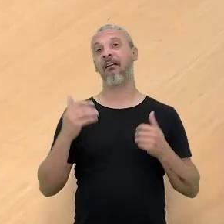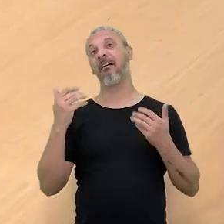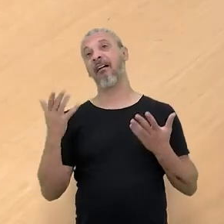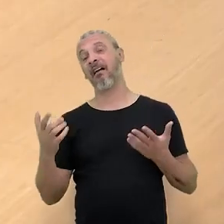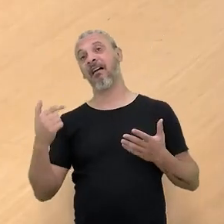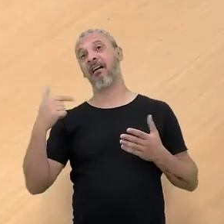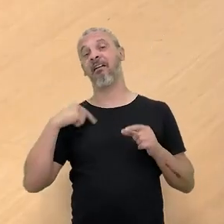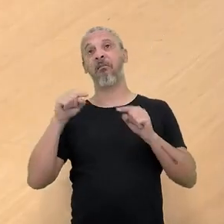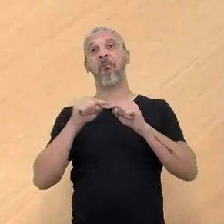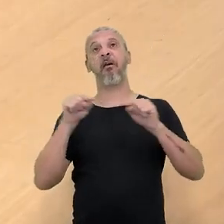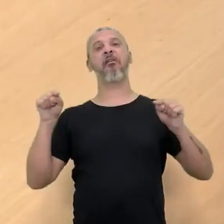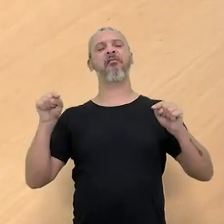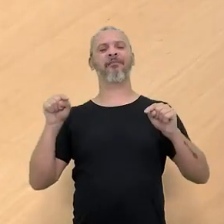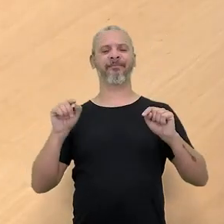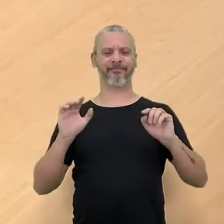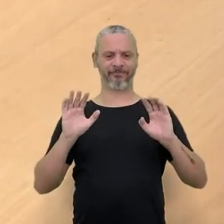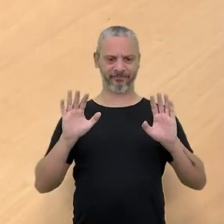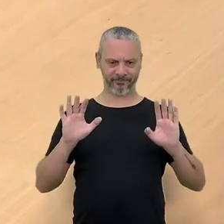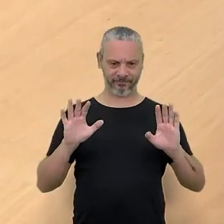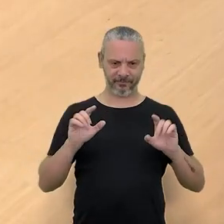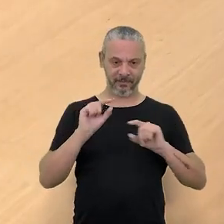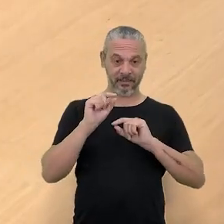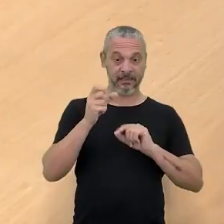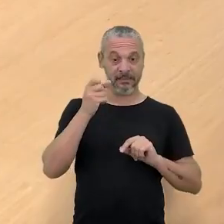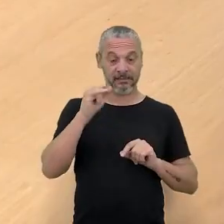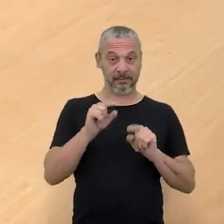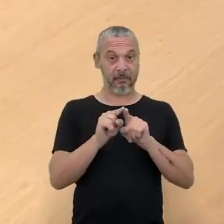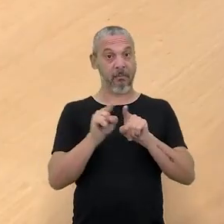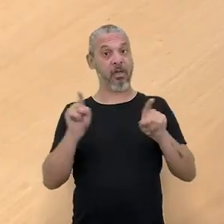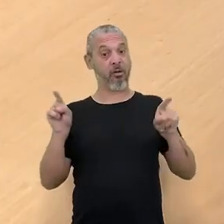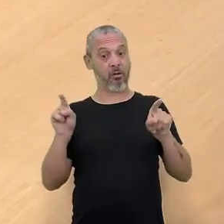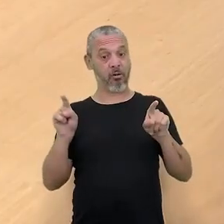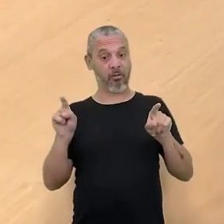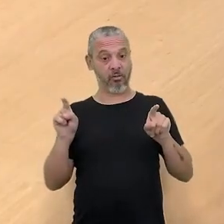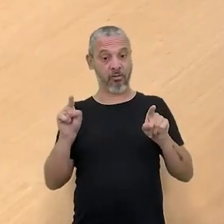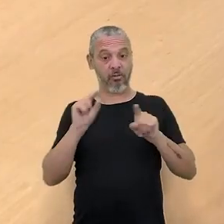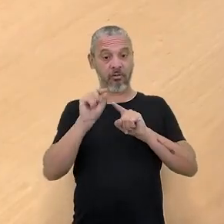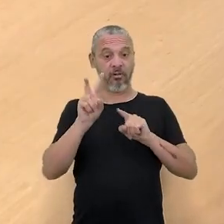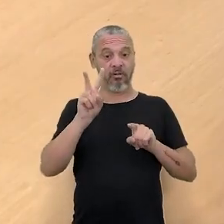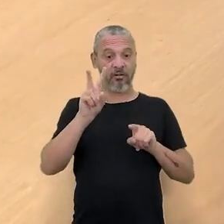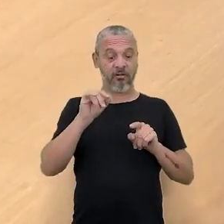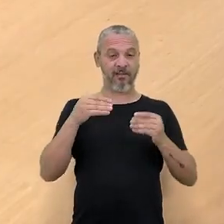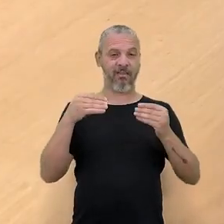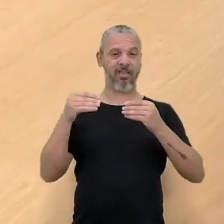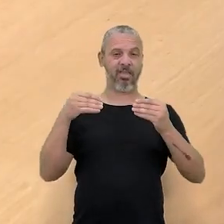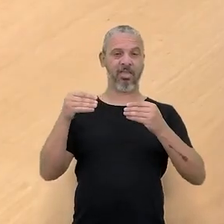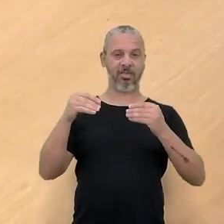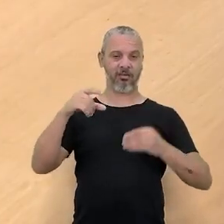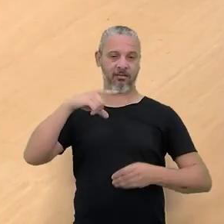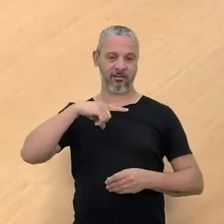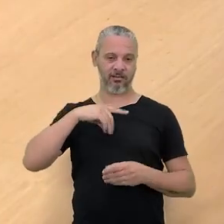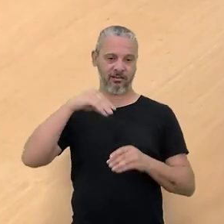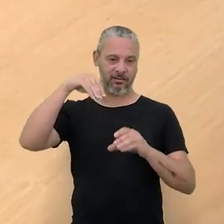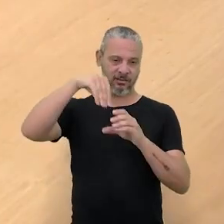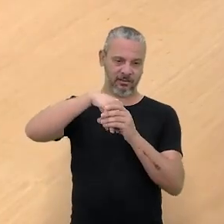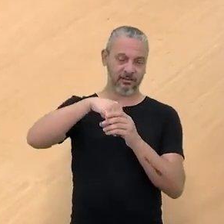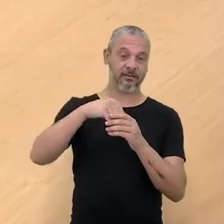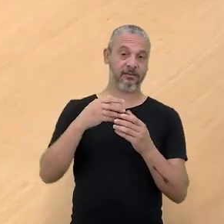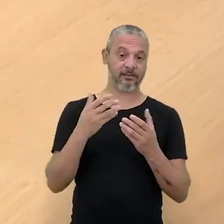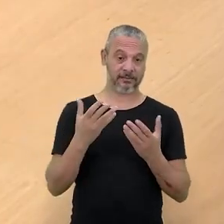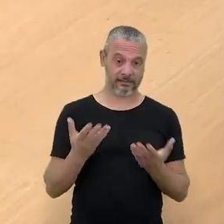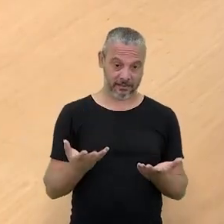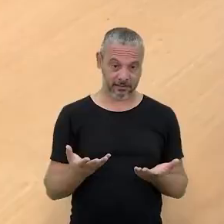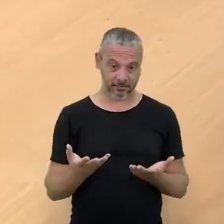mas e se eu fiz um pouco maior? No caso, se você fizer um pouco maior, o servomotor vai ficar folgado dentro da